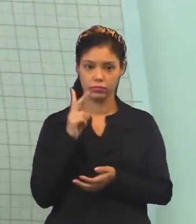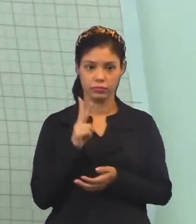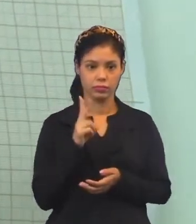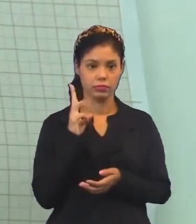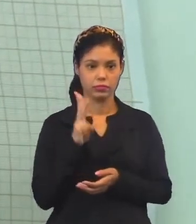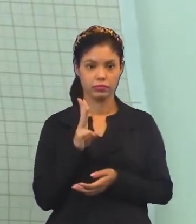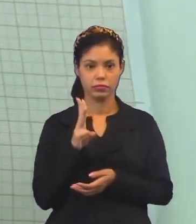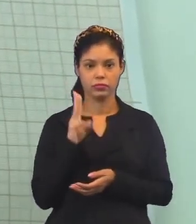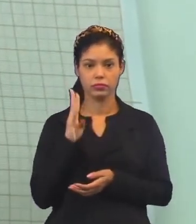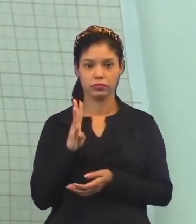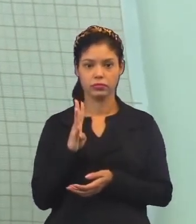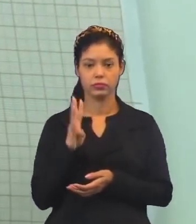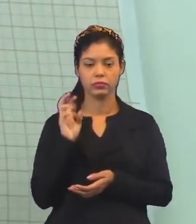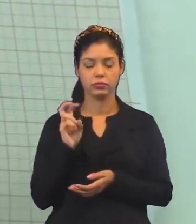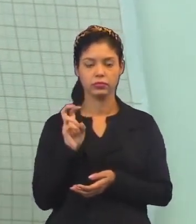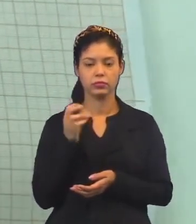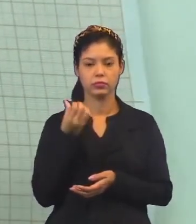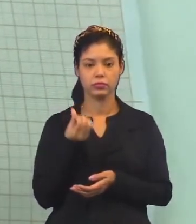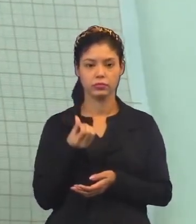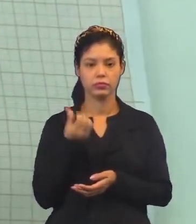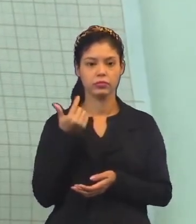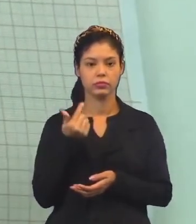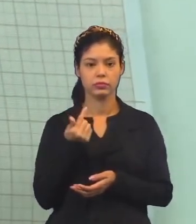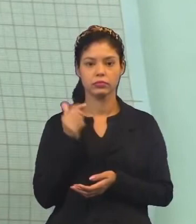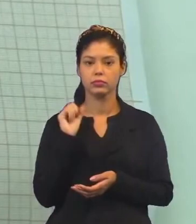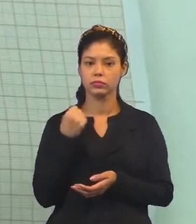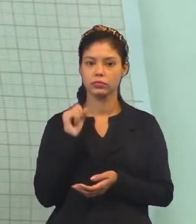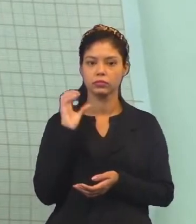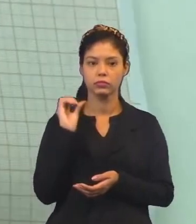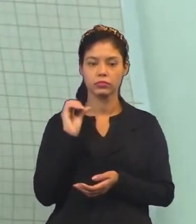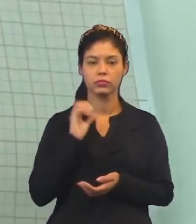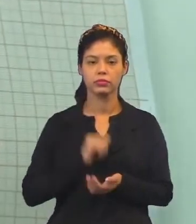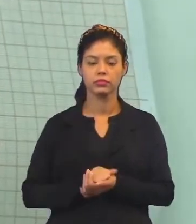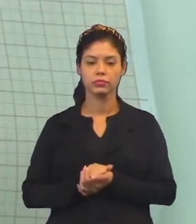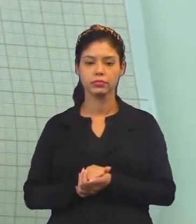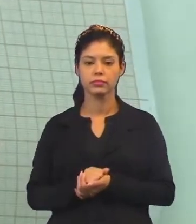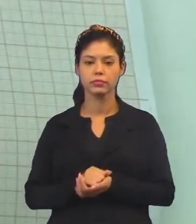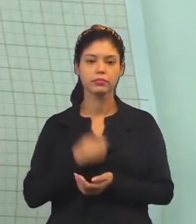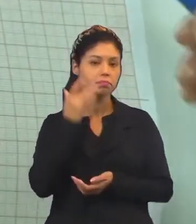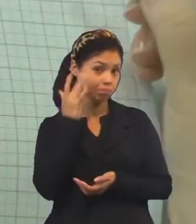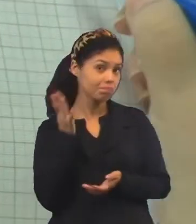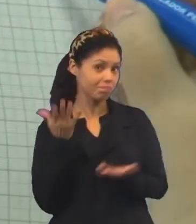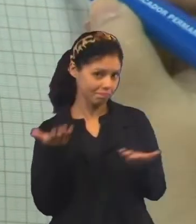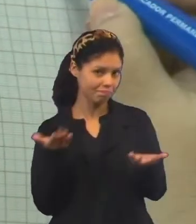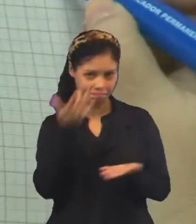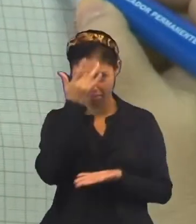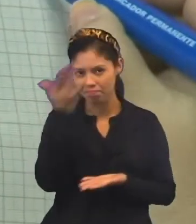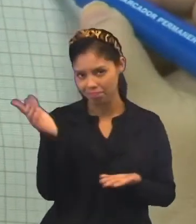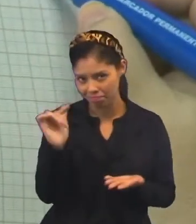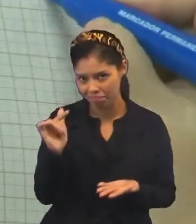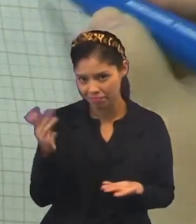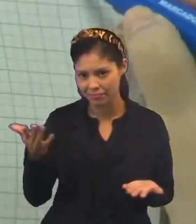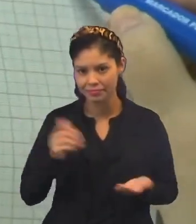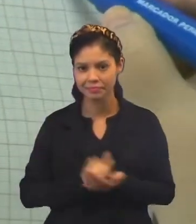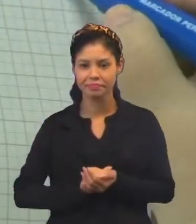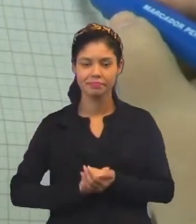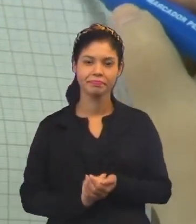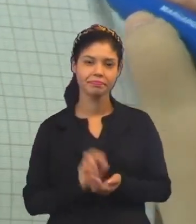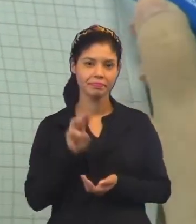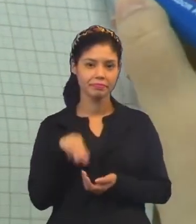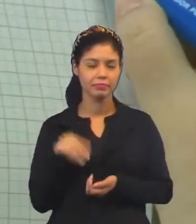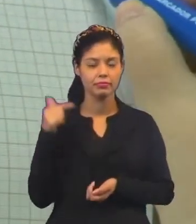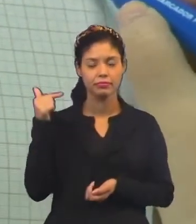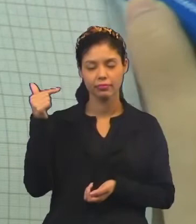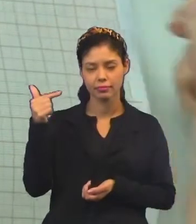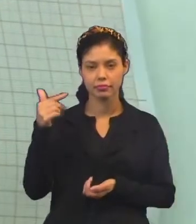1, 2, 3, 4, 5, 6, 7, 8, 9. Bem facinho, não é?